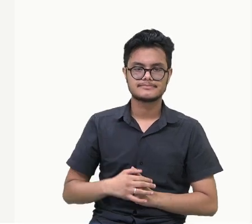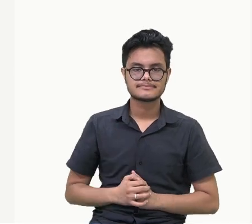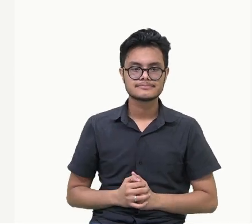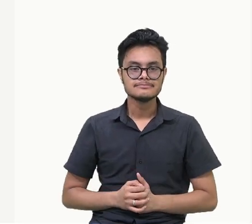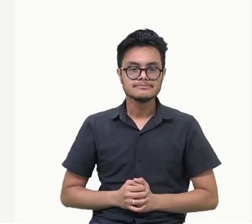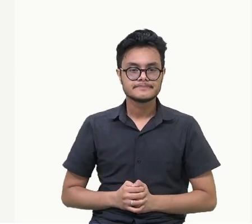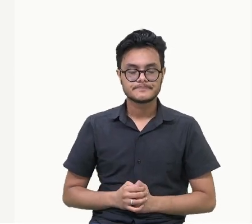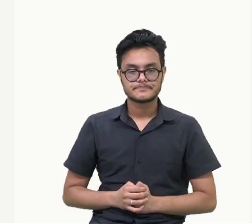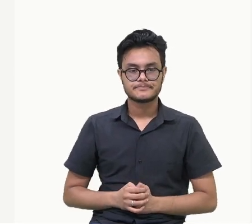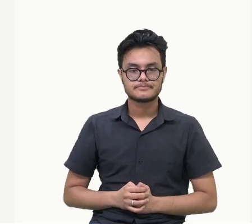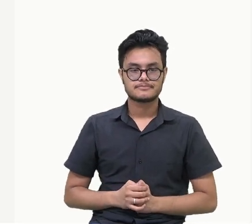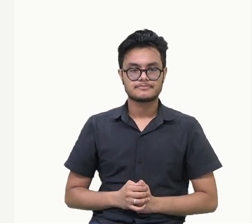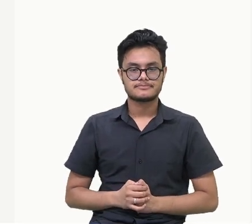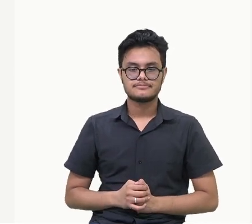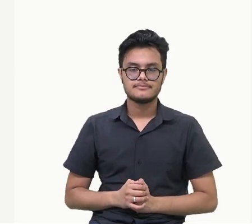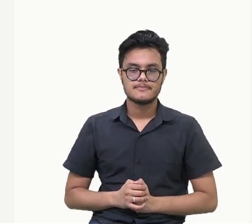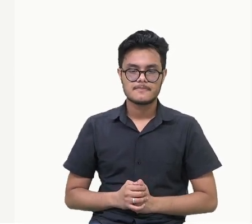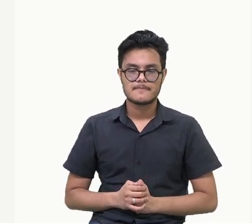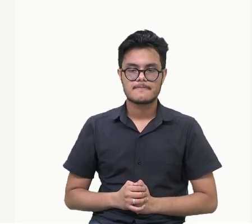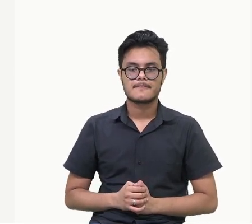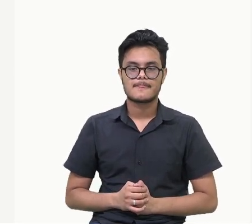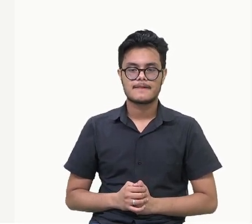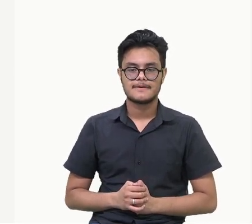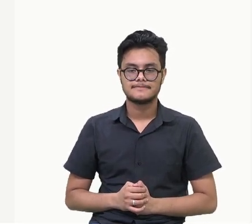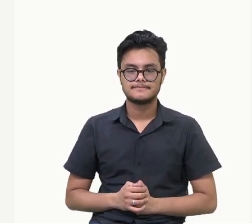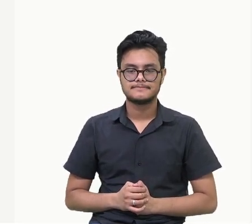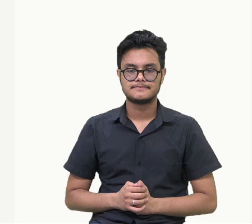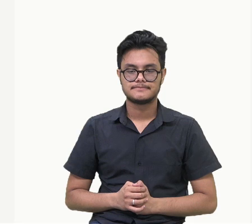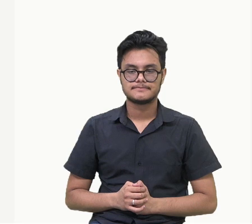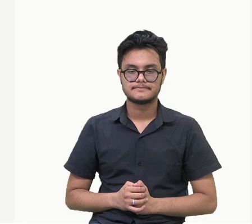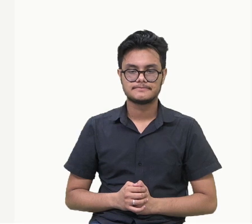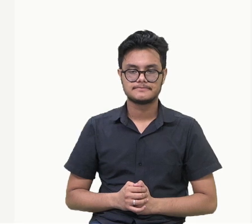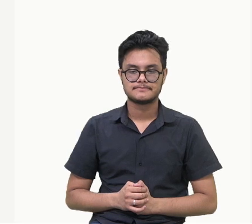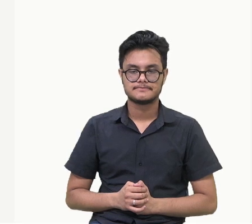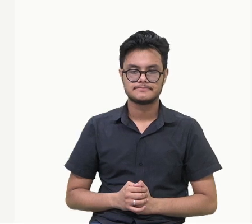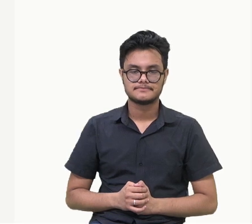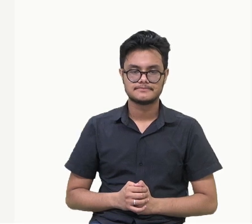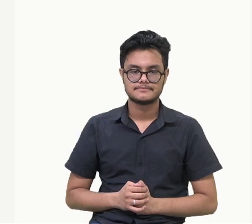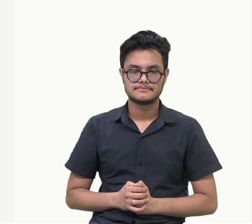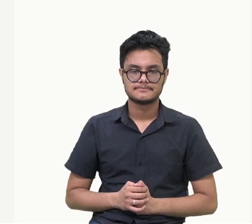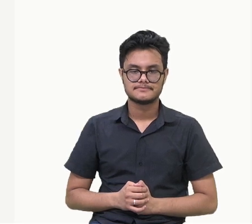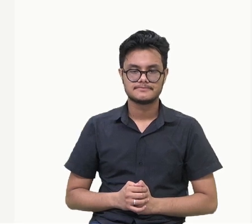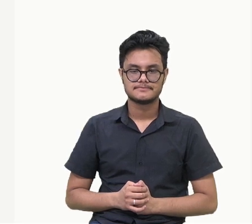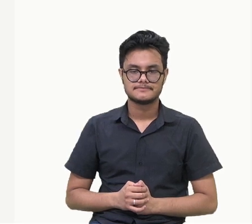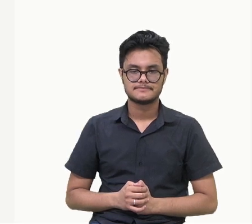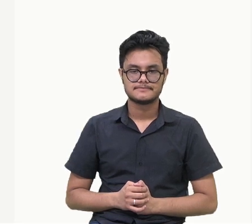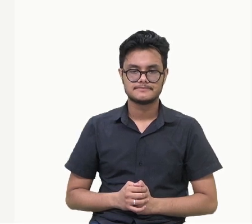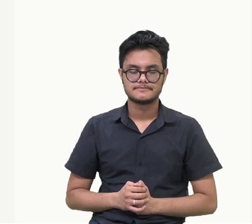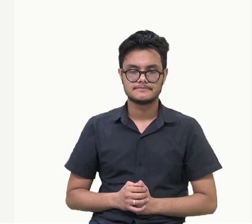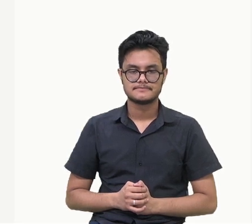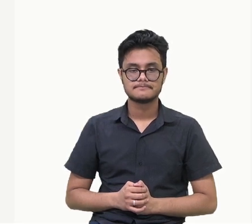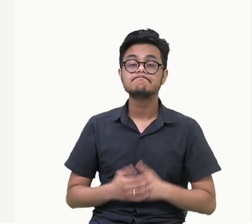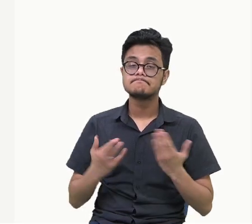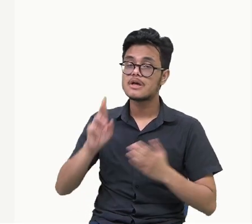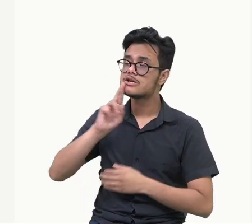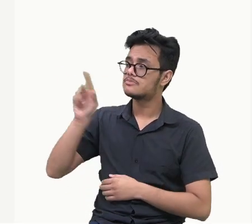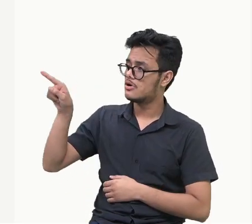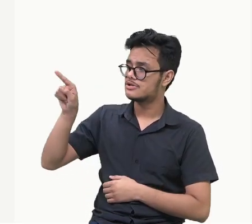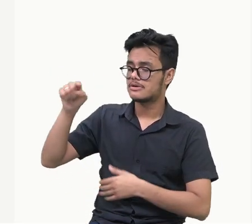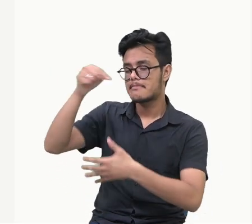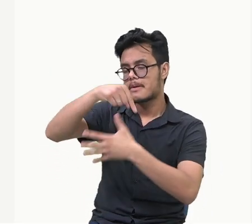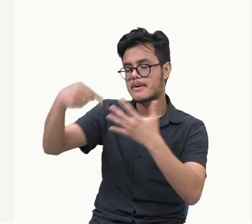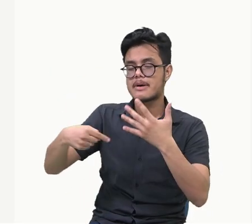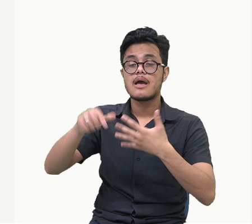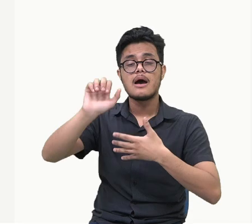na função que representa essa situação problema que foi colocada, tá? E a resposta é uma dessas 5 funções aí, mas